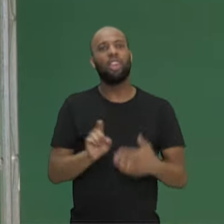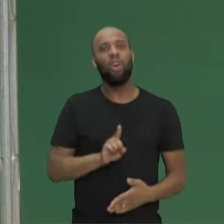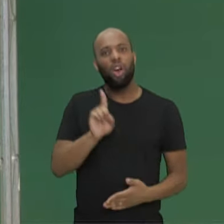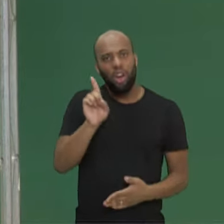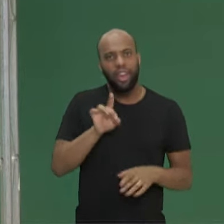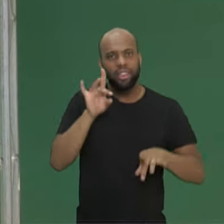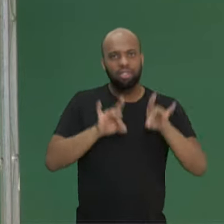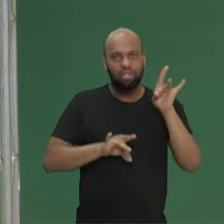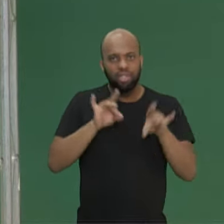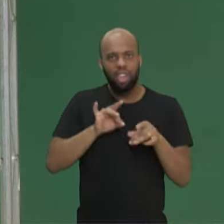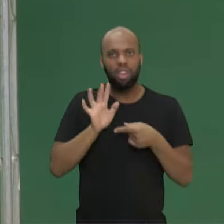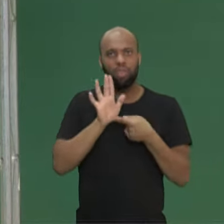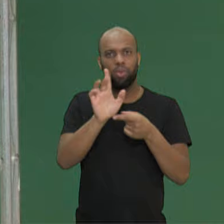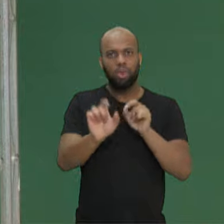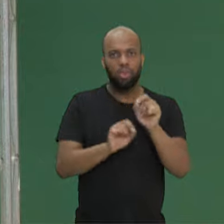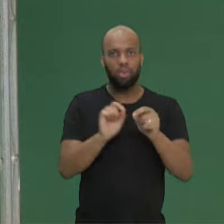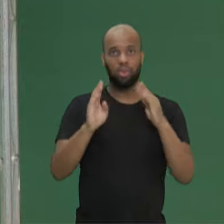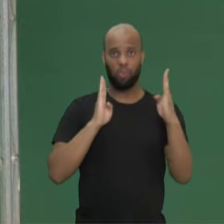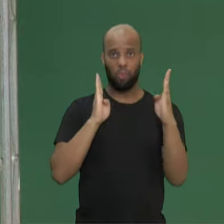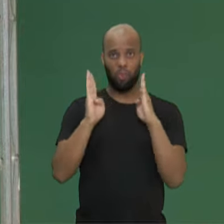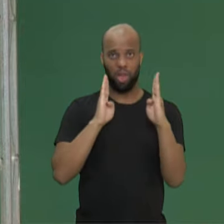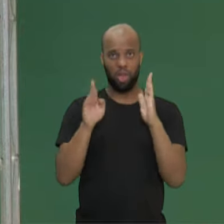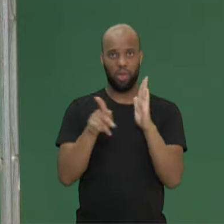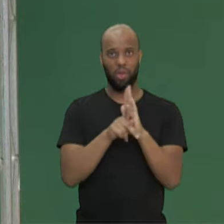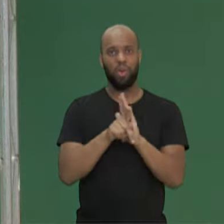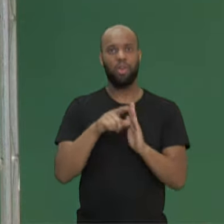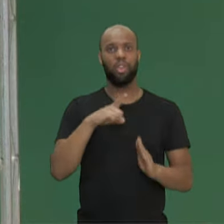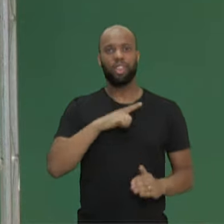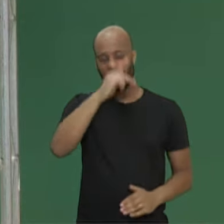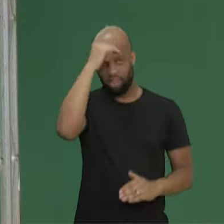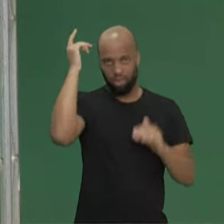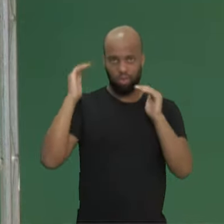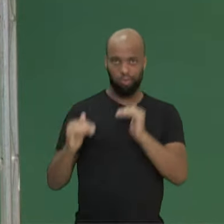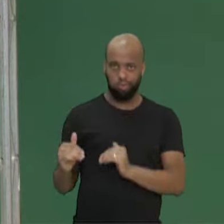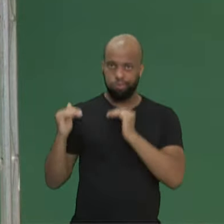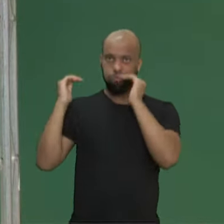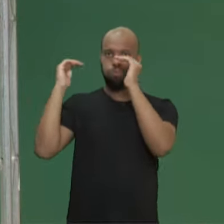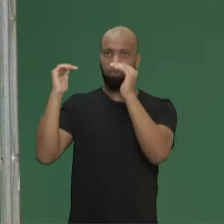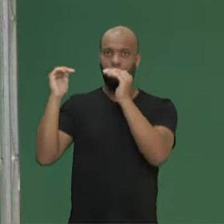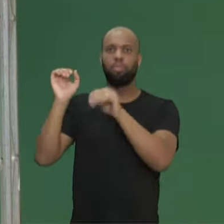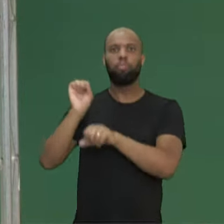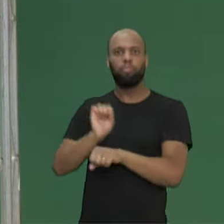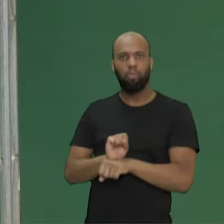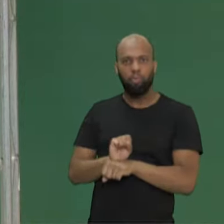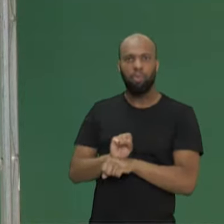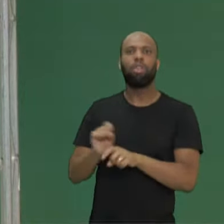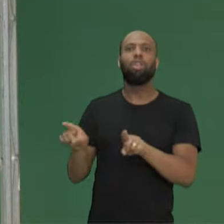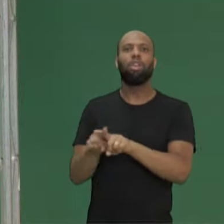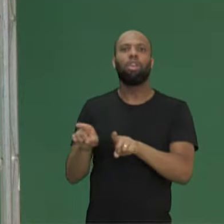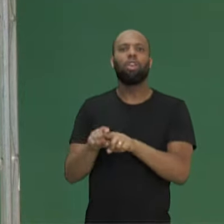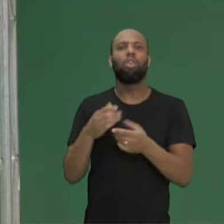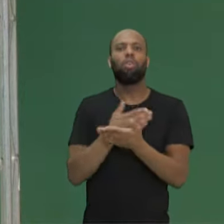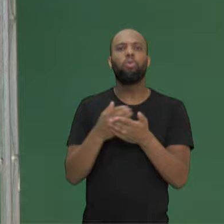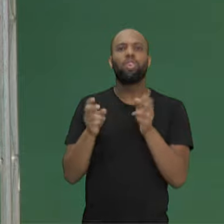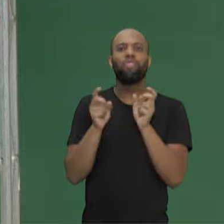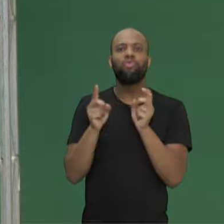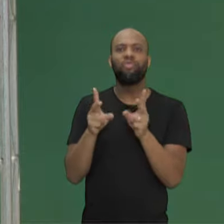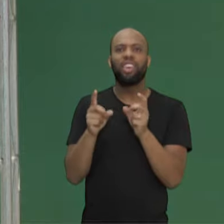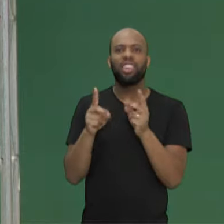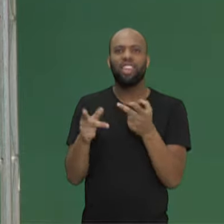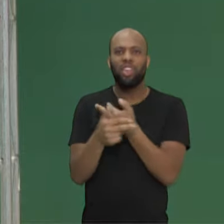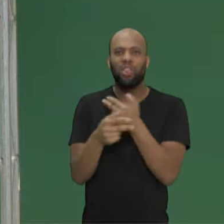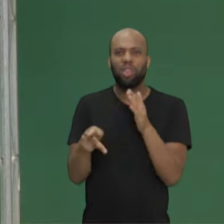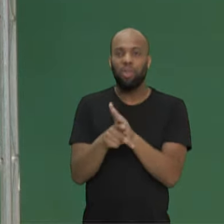traz um período que está os nobres entrando em recesso e eles começam a vender títulos de nobreza